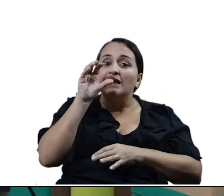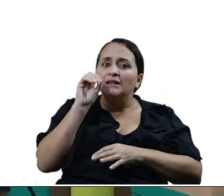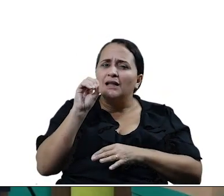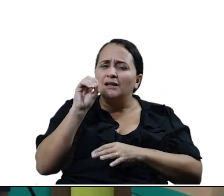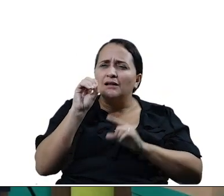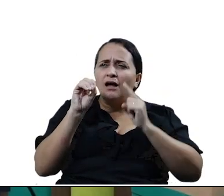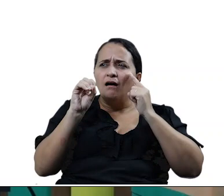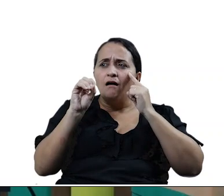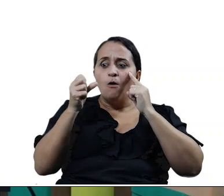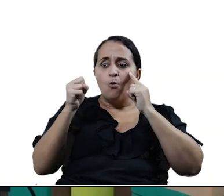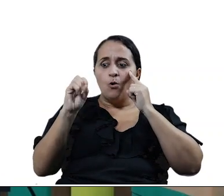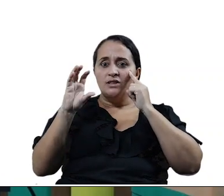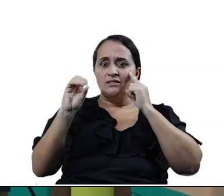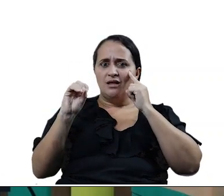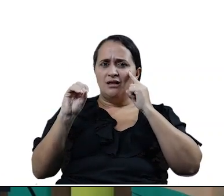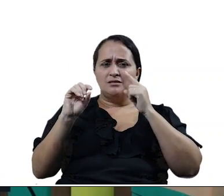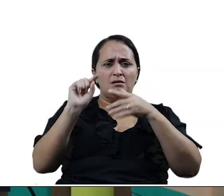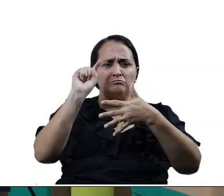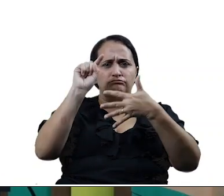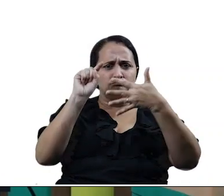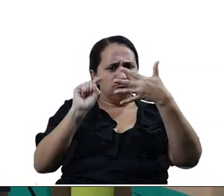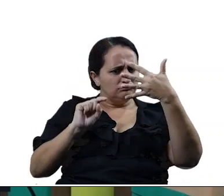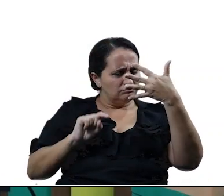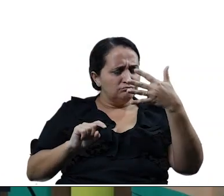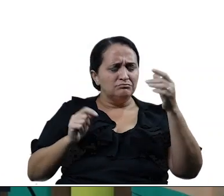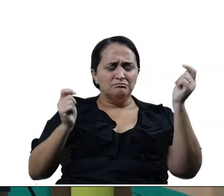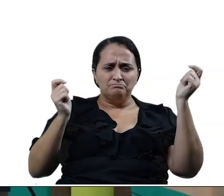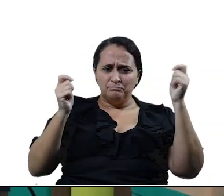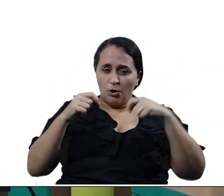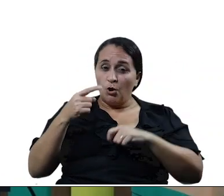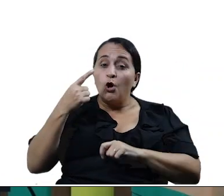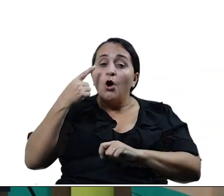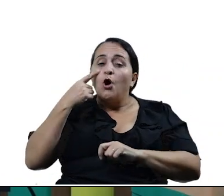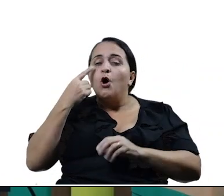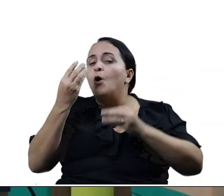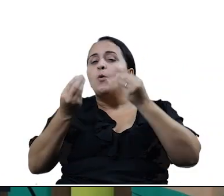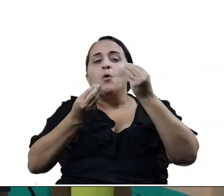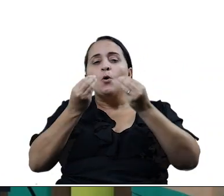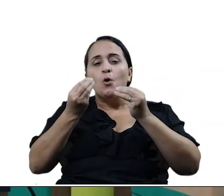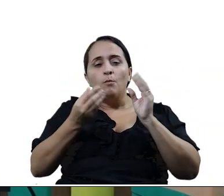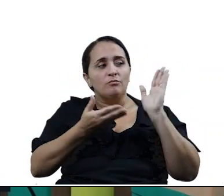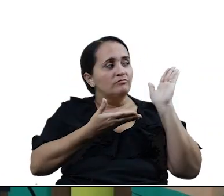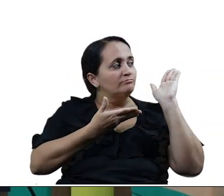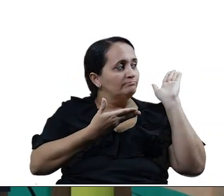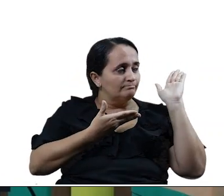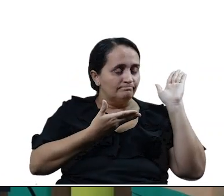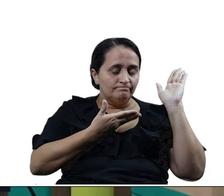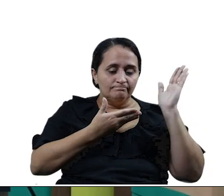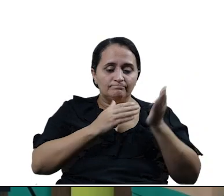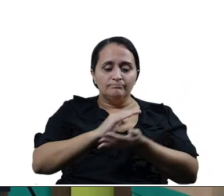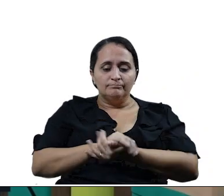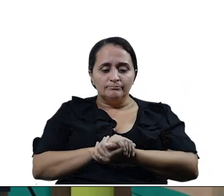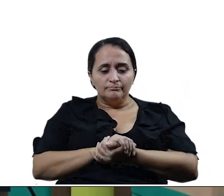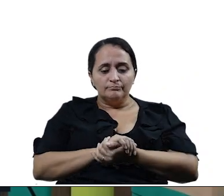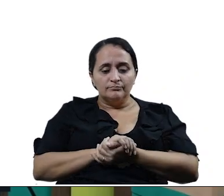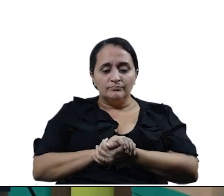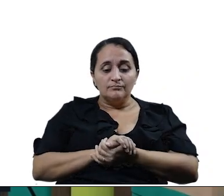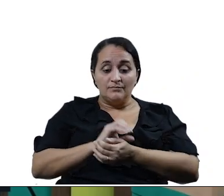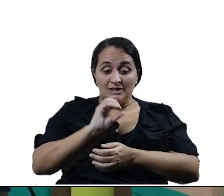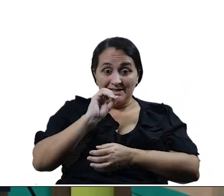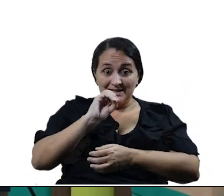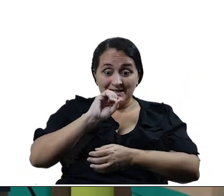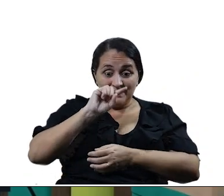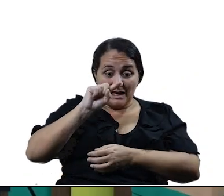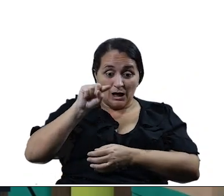80. No popular mesmo. Olha a grafia. Como é que eu vou escrever 80 centavos? É